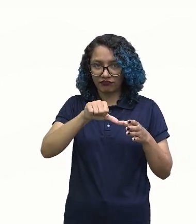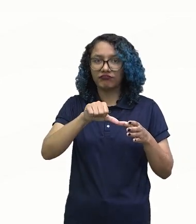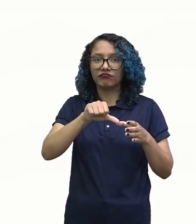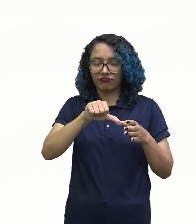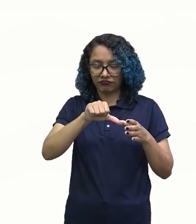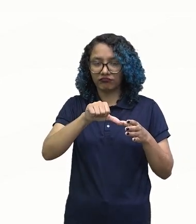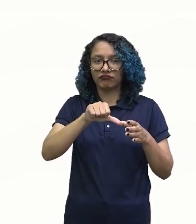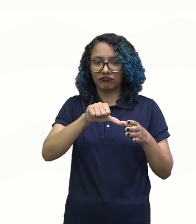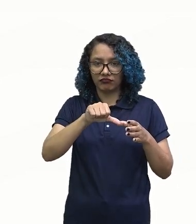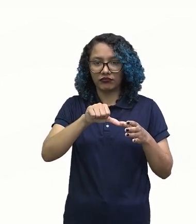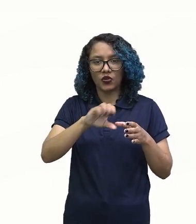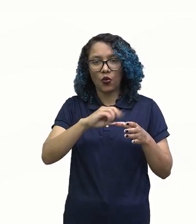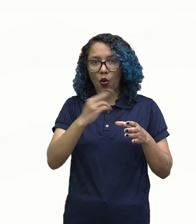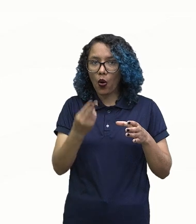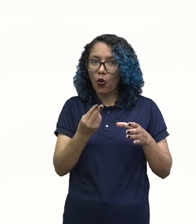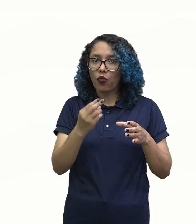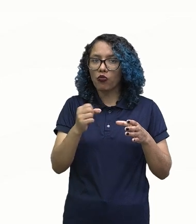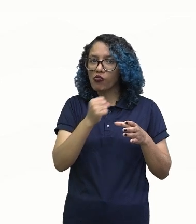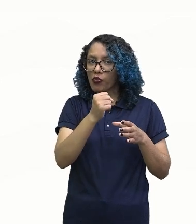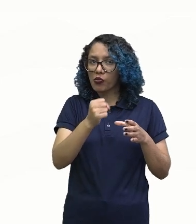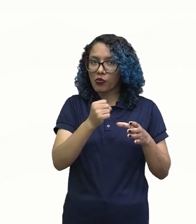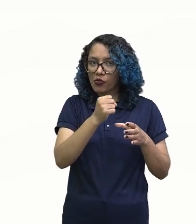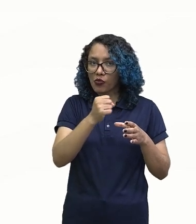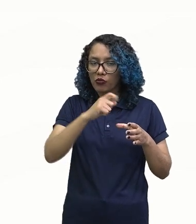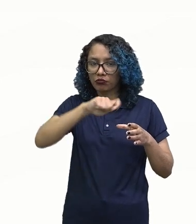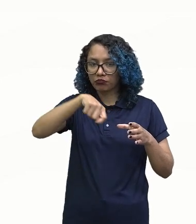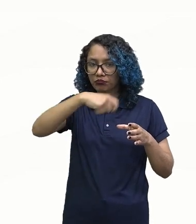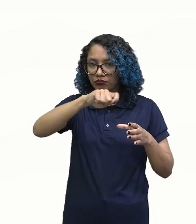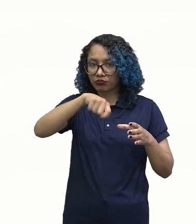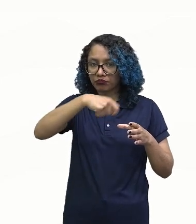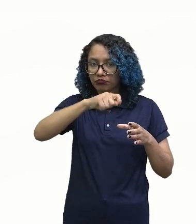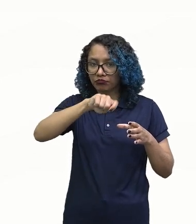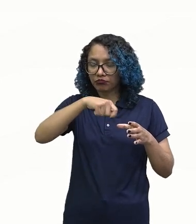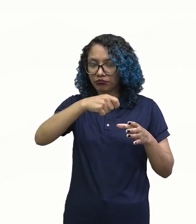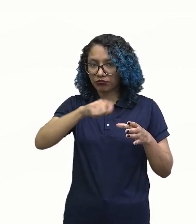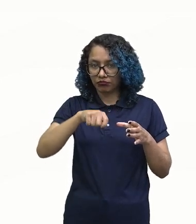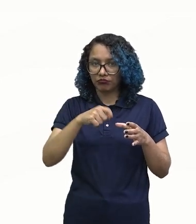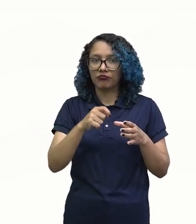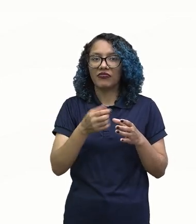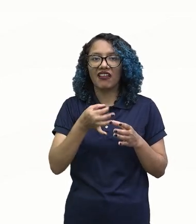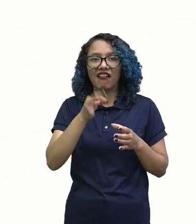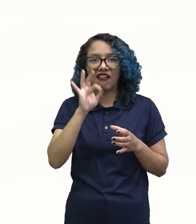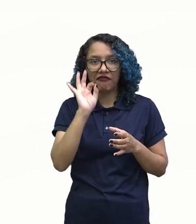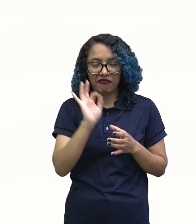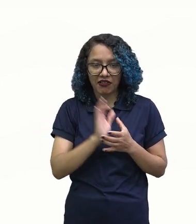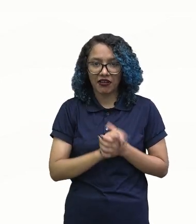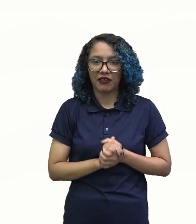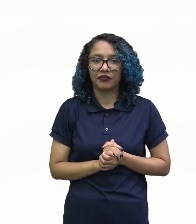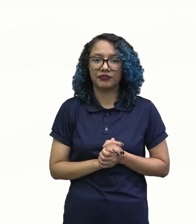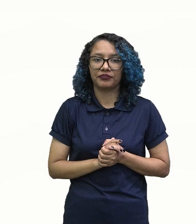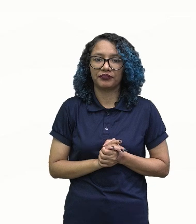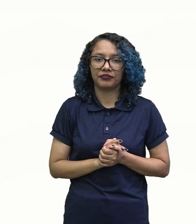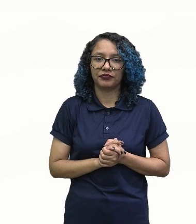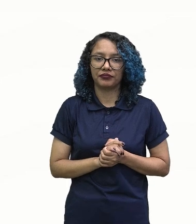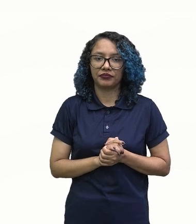café, né? Então, notem aí que a palavra café, ela